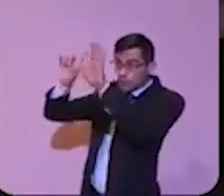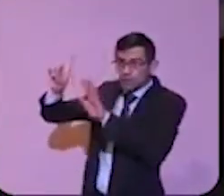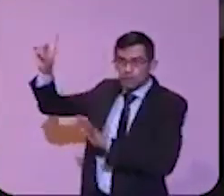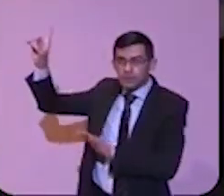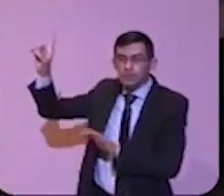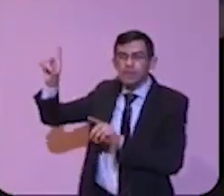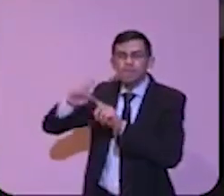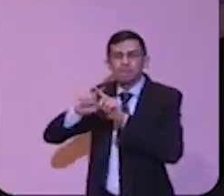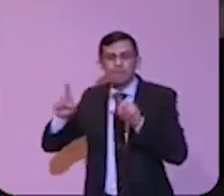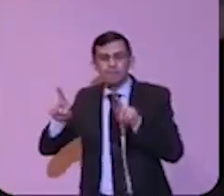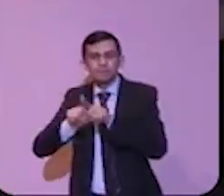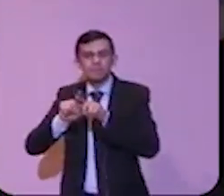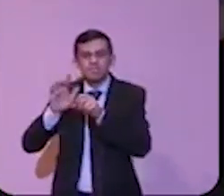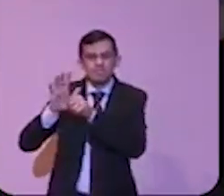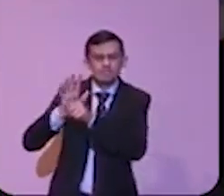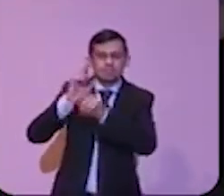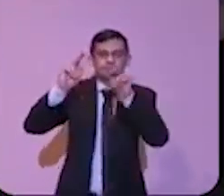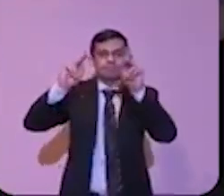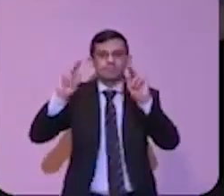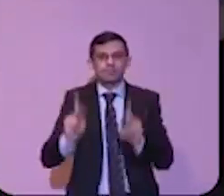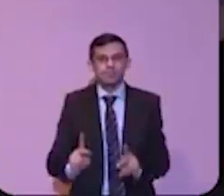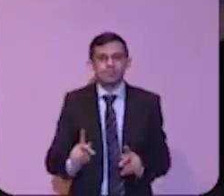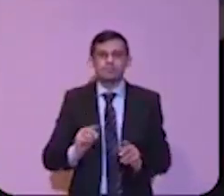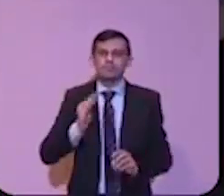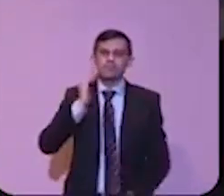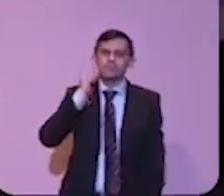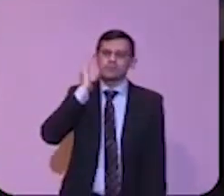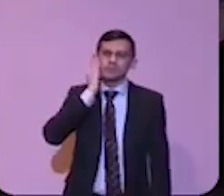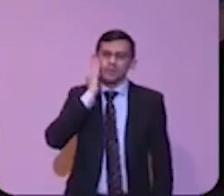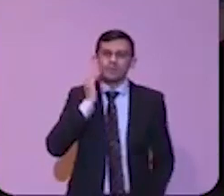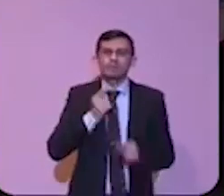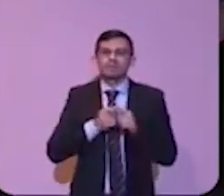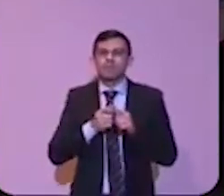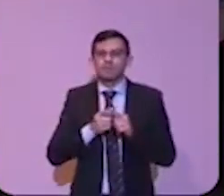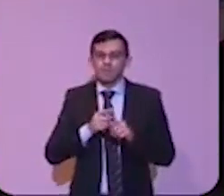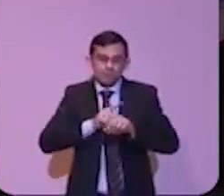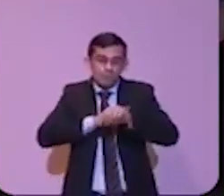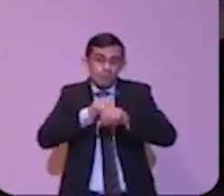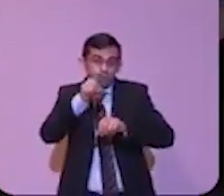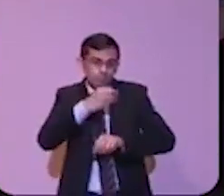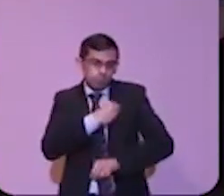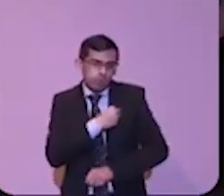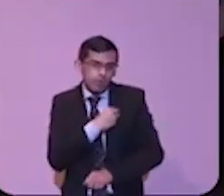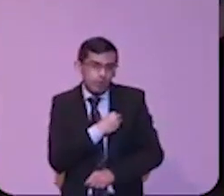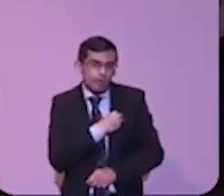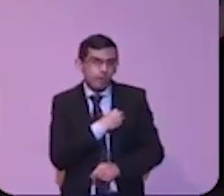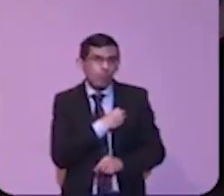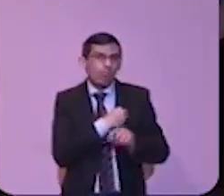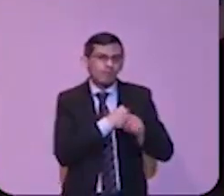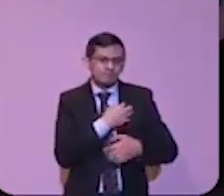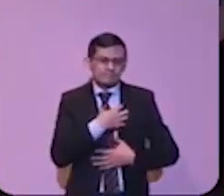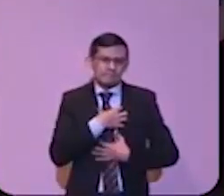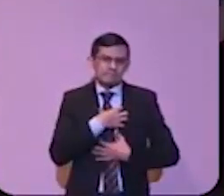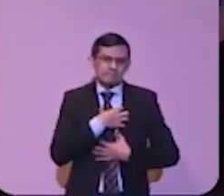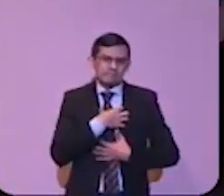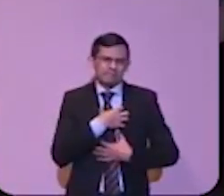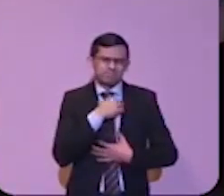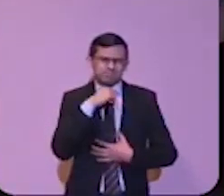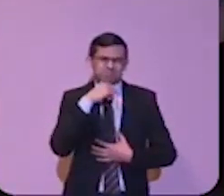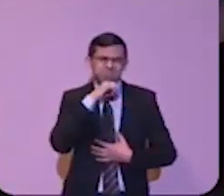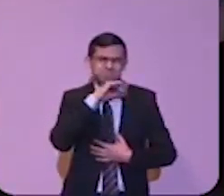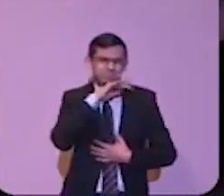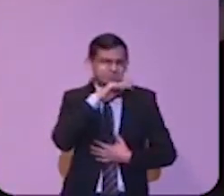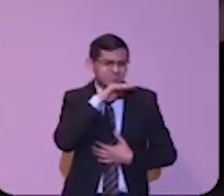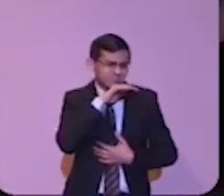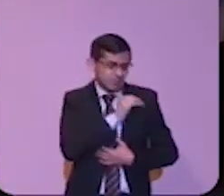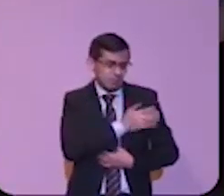em paz. Sabe por quê? Quando você está pecando, vem uma sensação tão horrível no